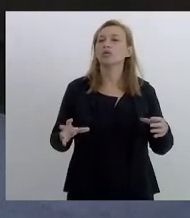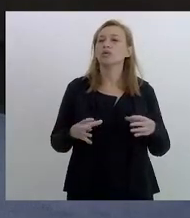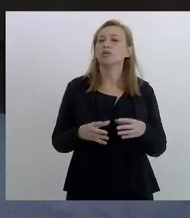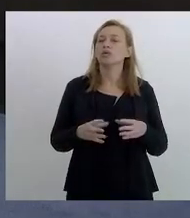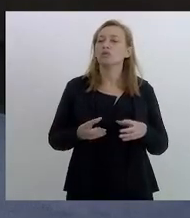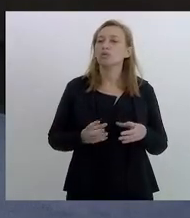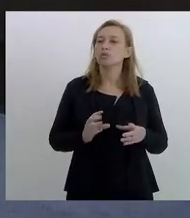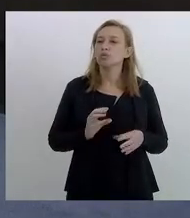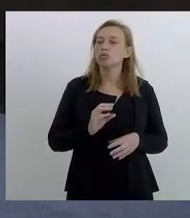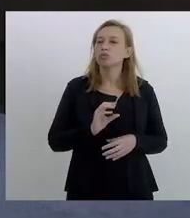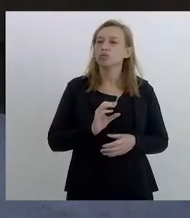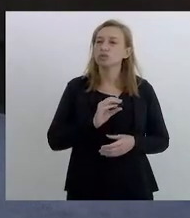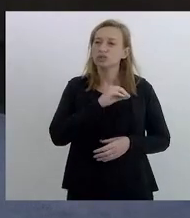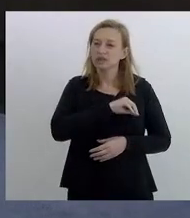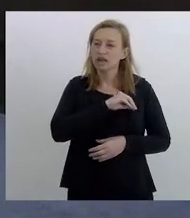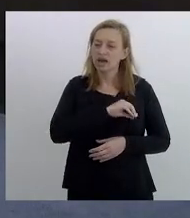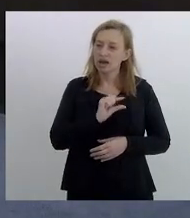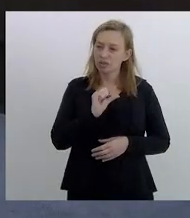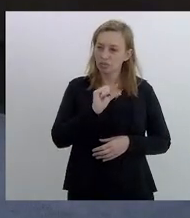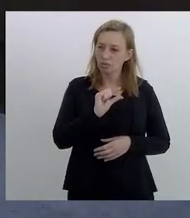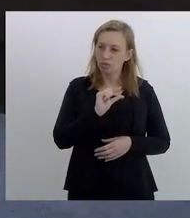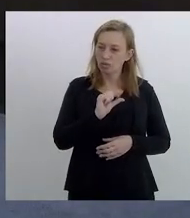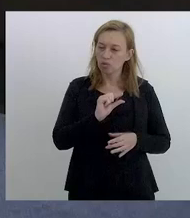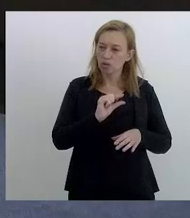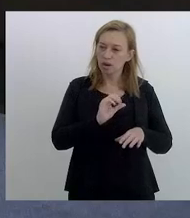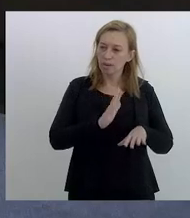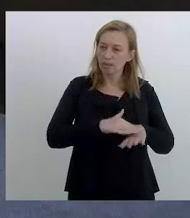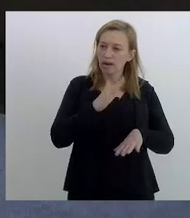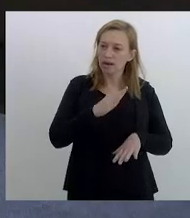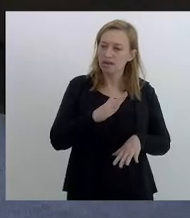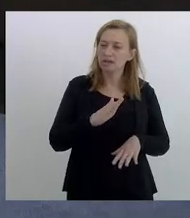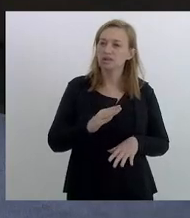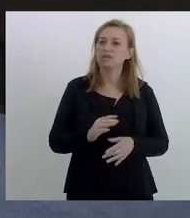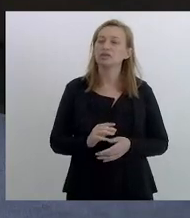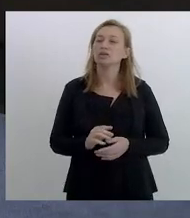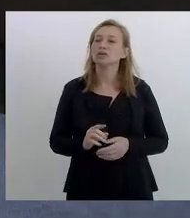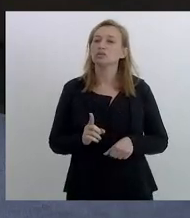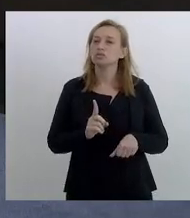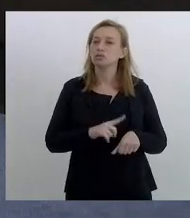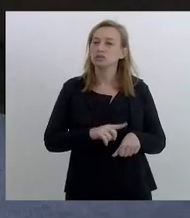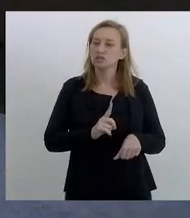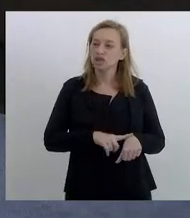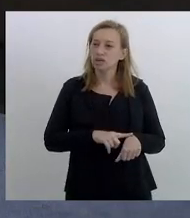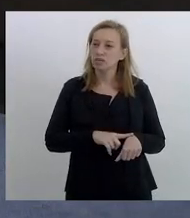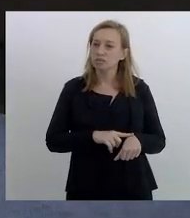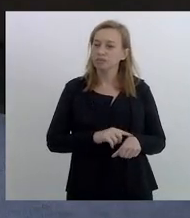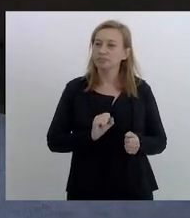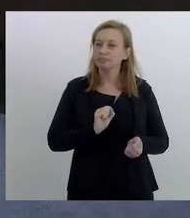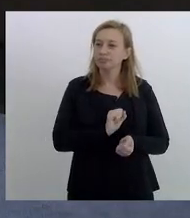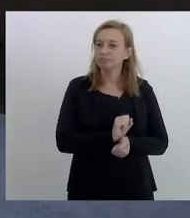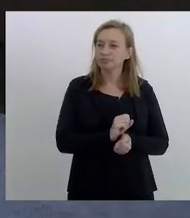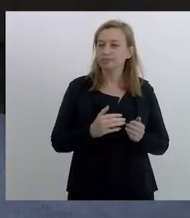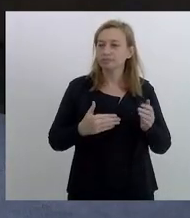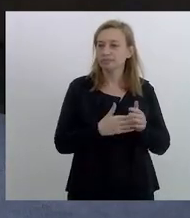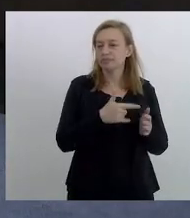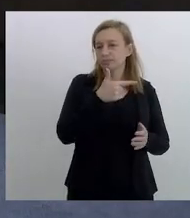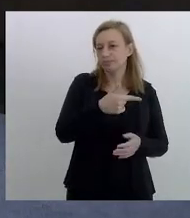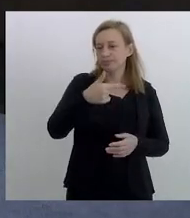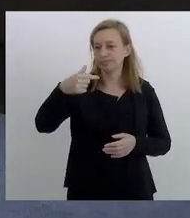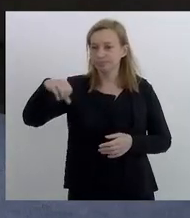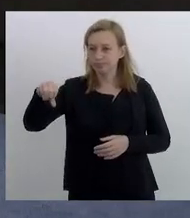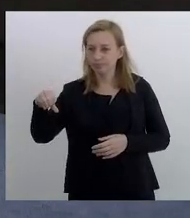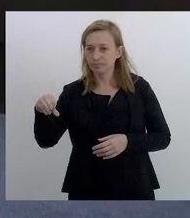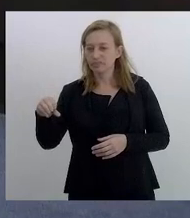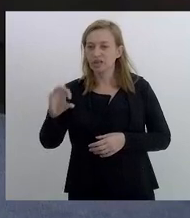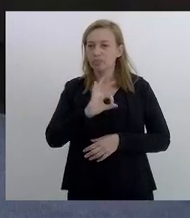salário e essa incorporação se protraiu no tempo até 2019. Então, a Polícia Civil não